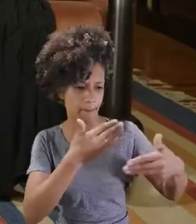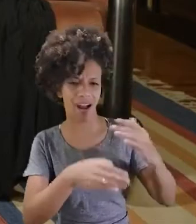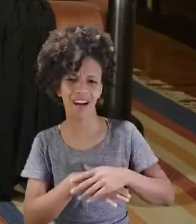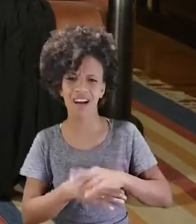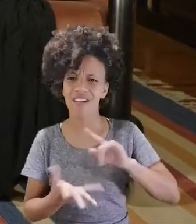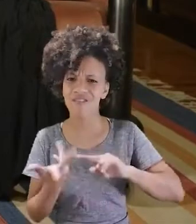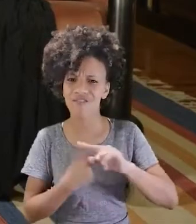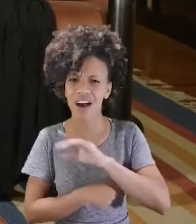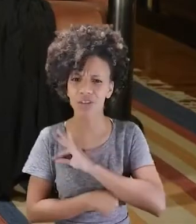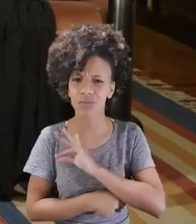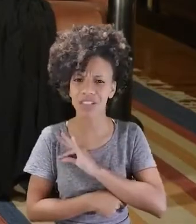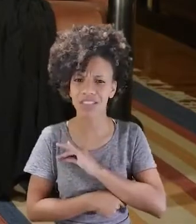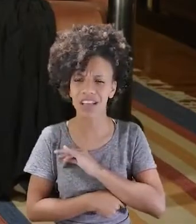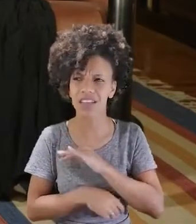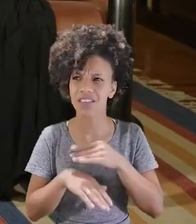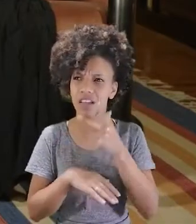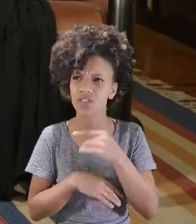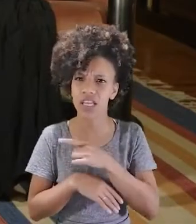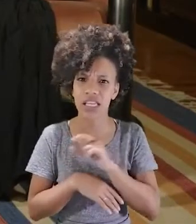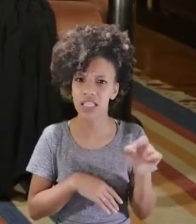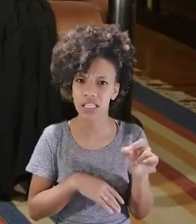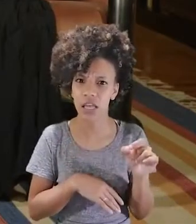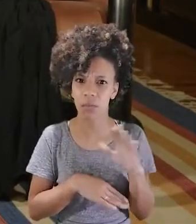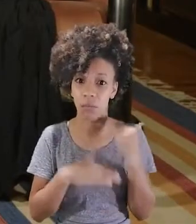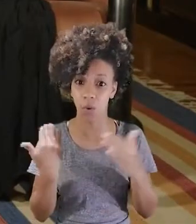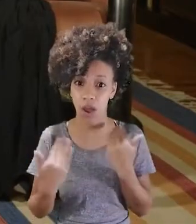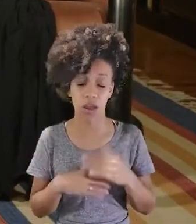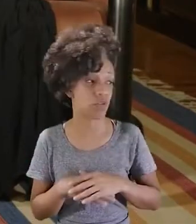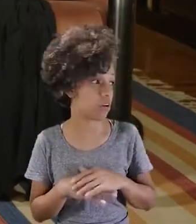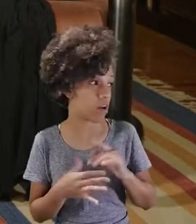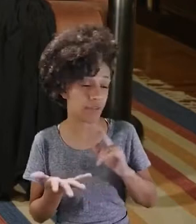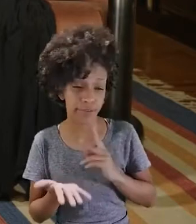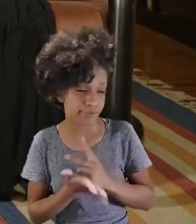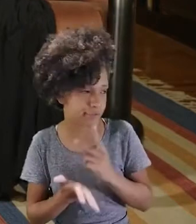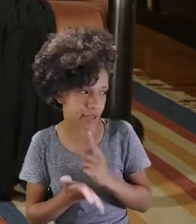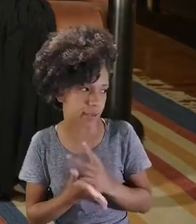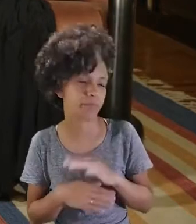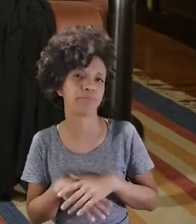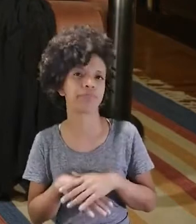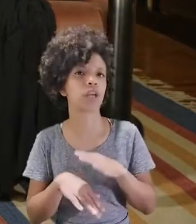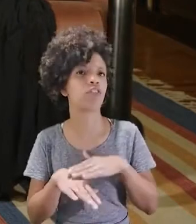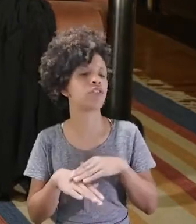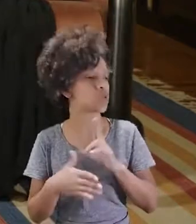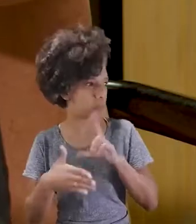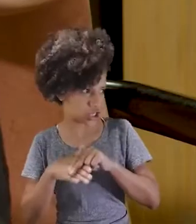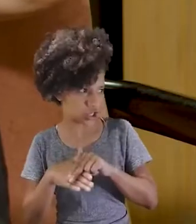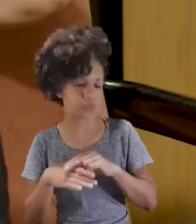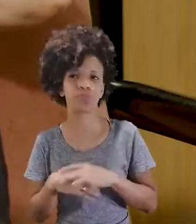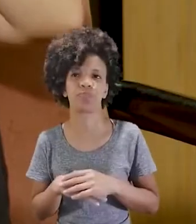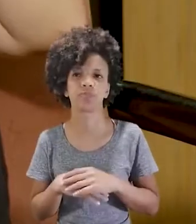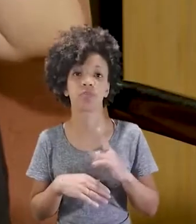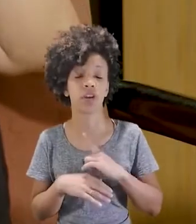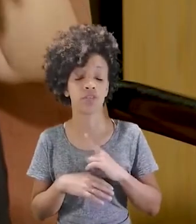vários policiais foram mais de 100 naquele ano eu lembro E aí tinha vai a chacina sempre né até fiz uma vez um artigo sobre